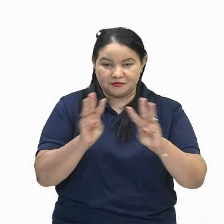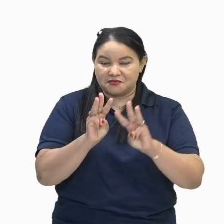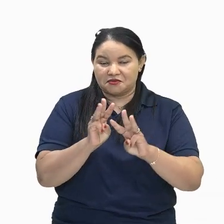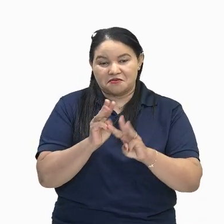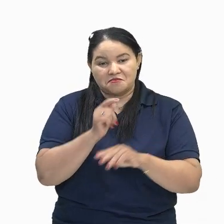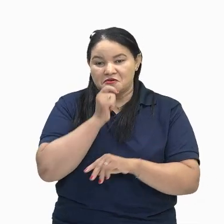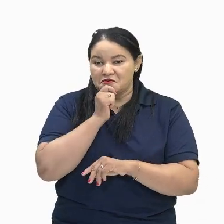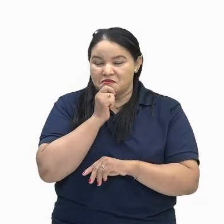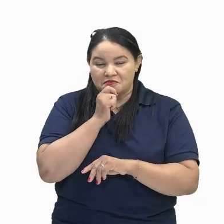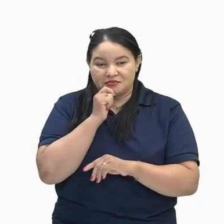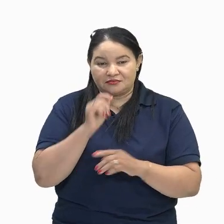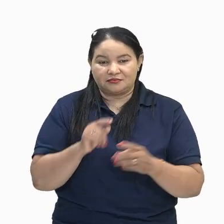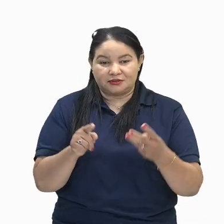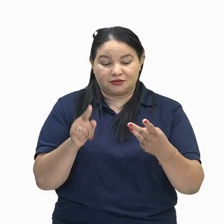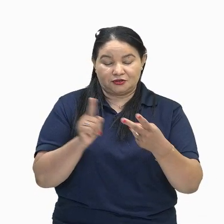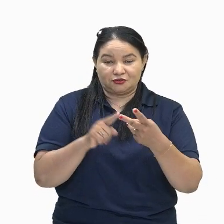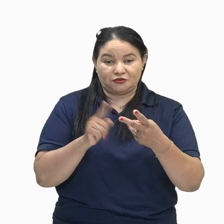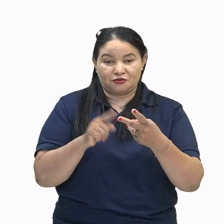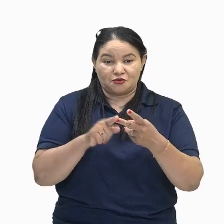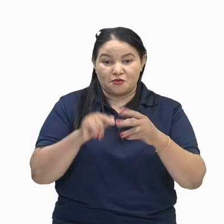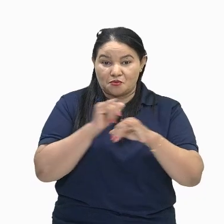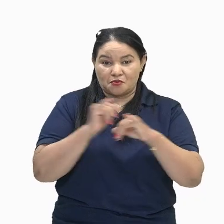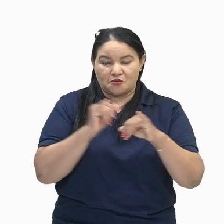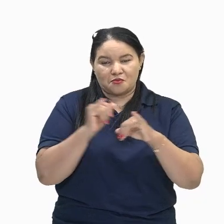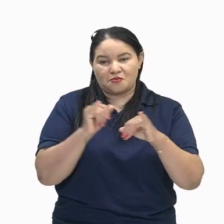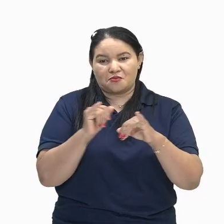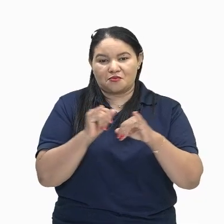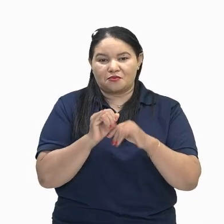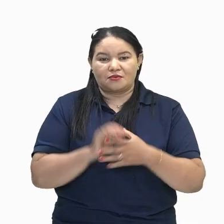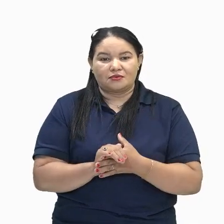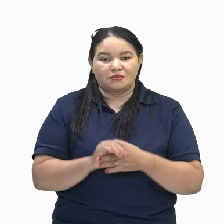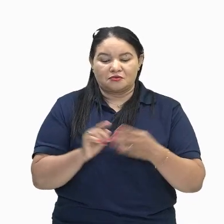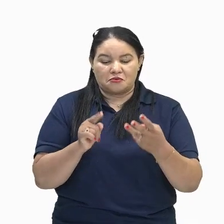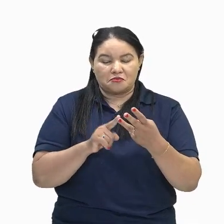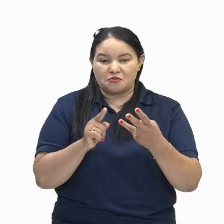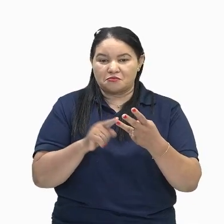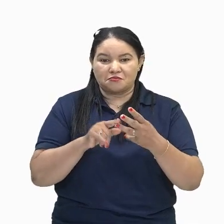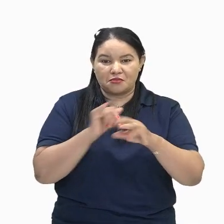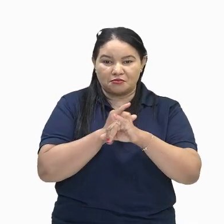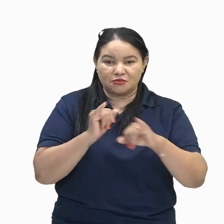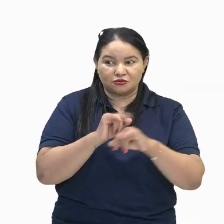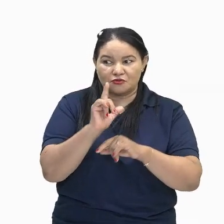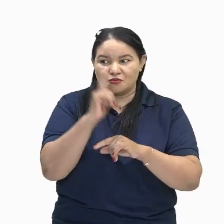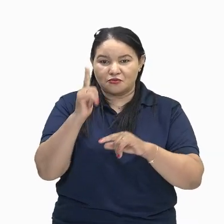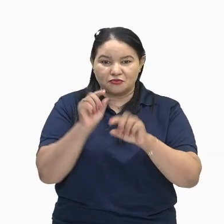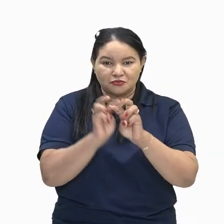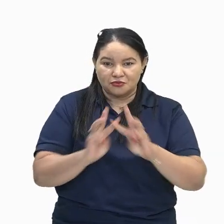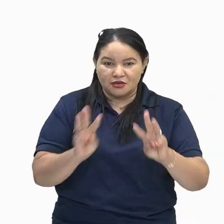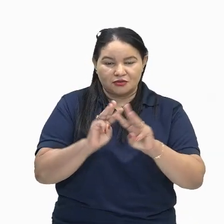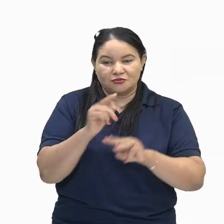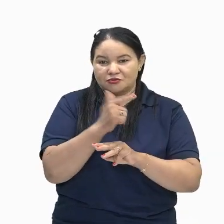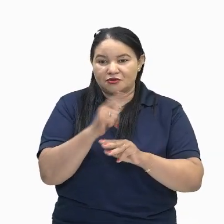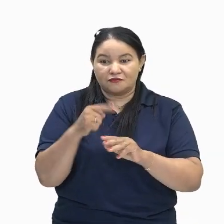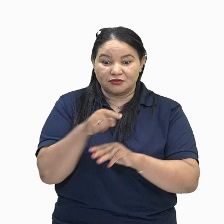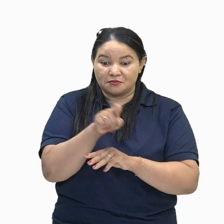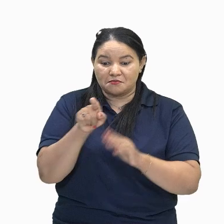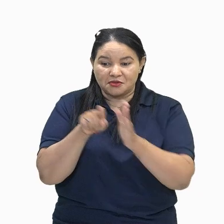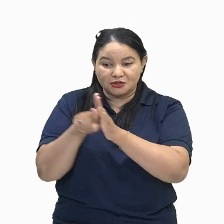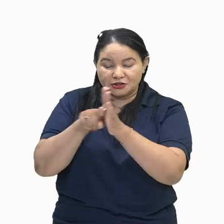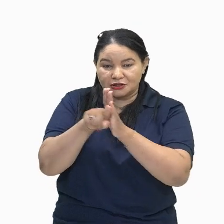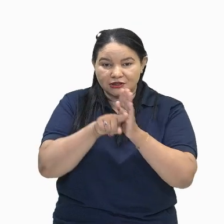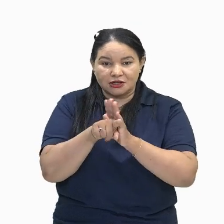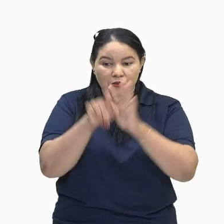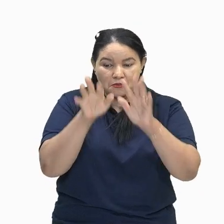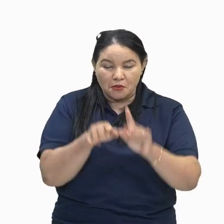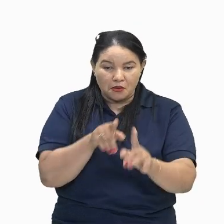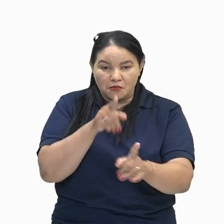conteúdo apelativo, notícia que não foi divulgada em outros sites também. Perceba que se você for pesquisar essa notícia, você não vai achar em